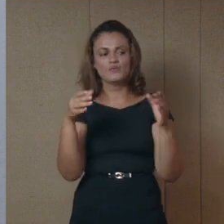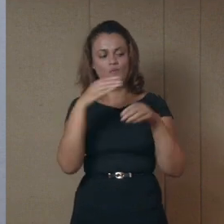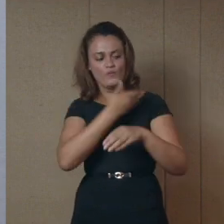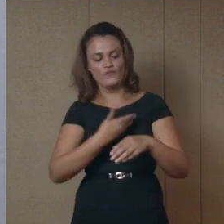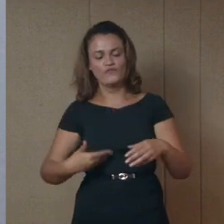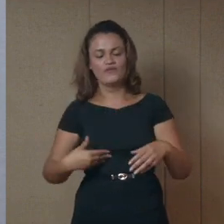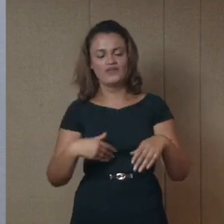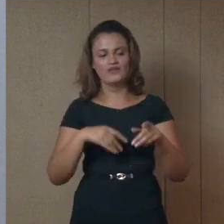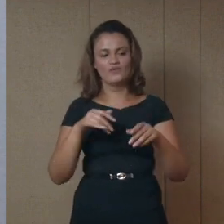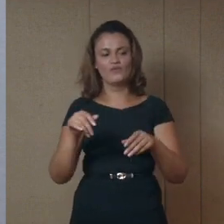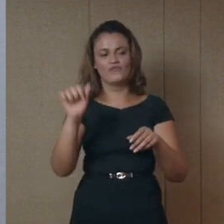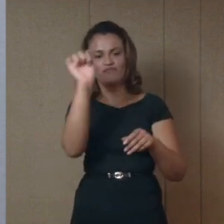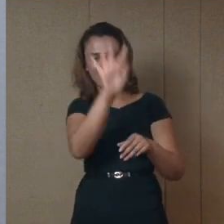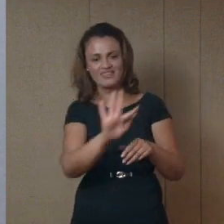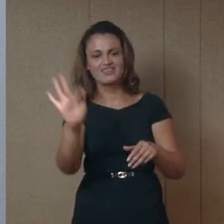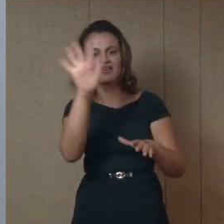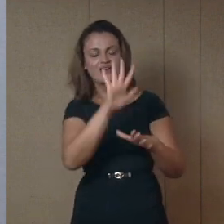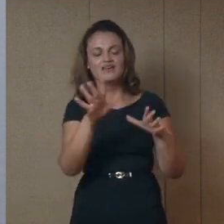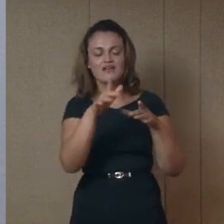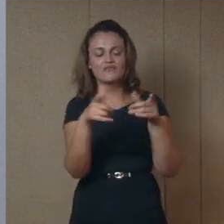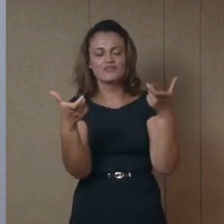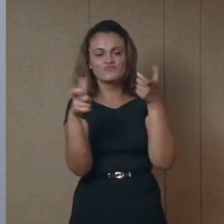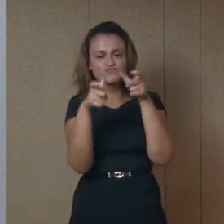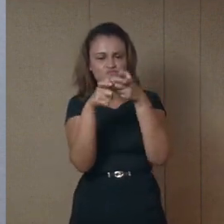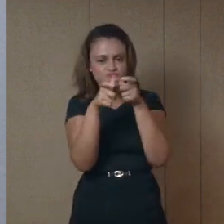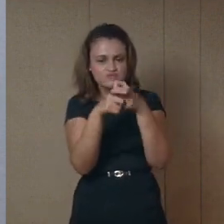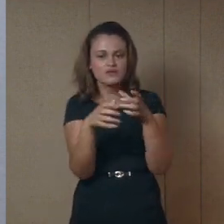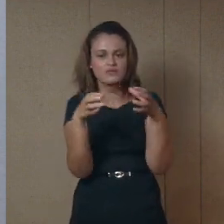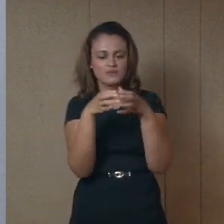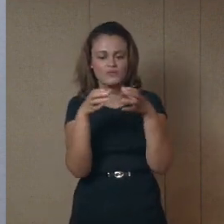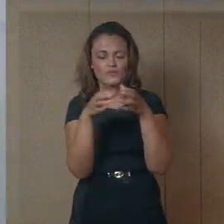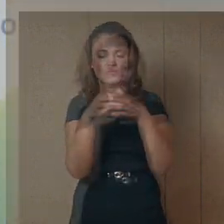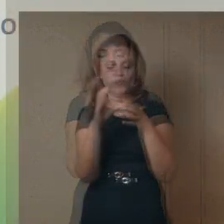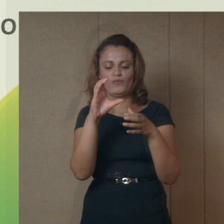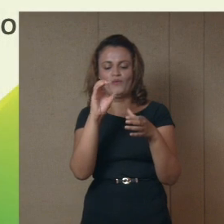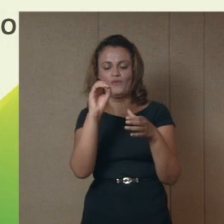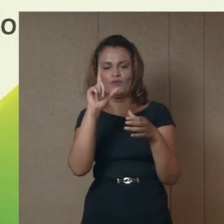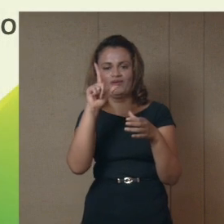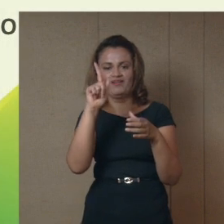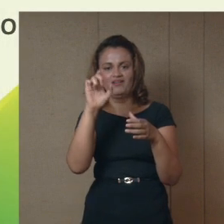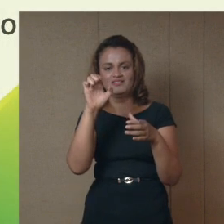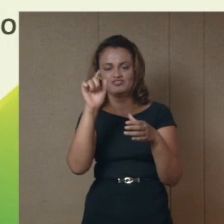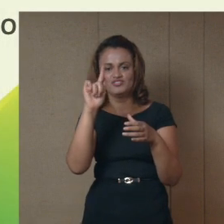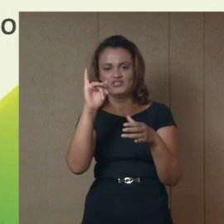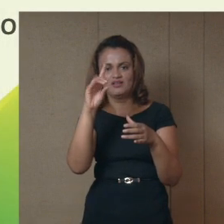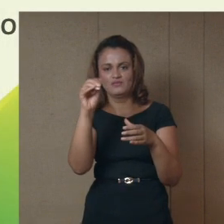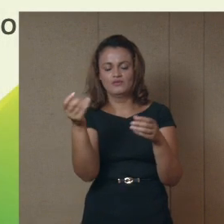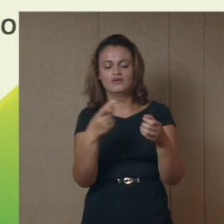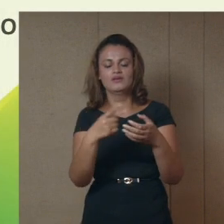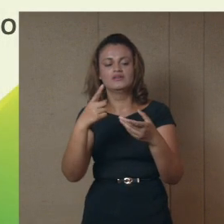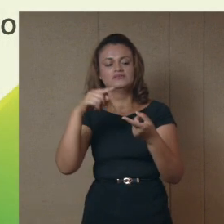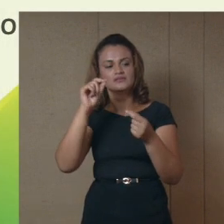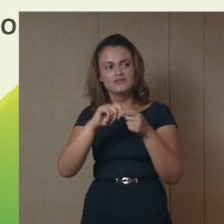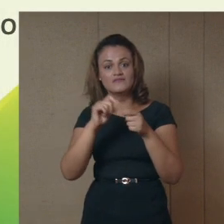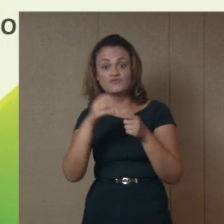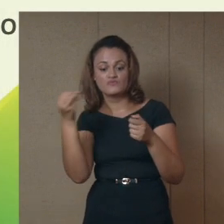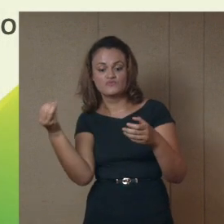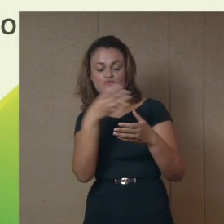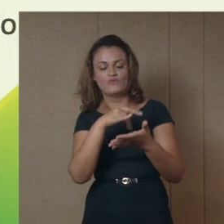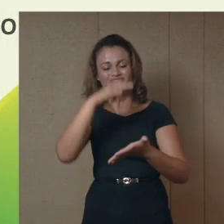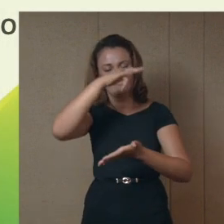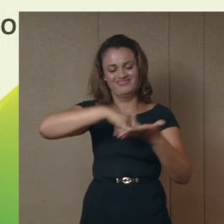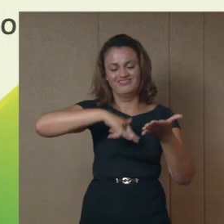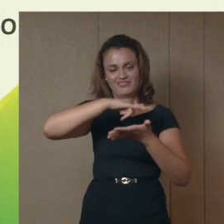federal que fez um julgamento dos colegiados então nós fizemos uma reestruturação novo decreto da sede